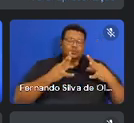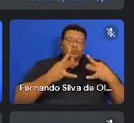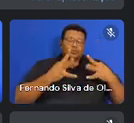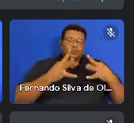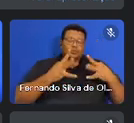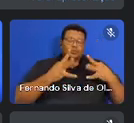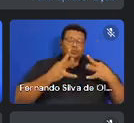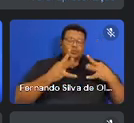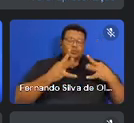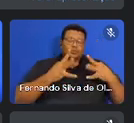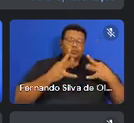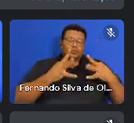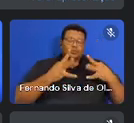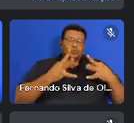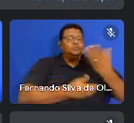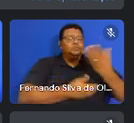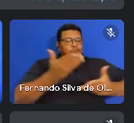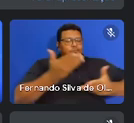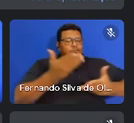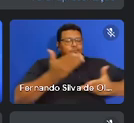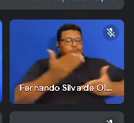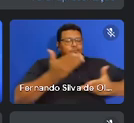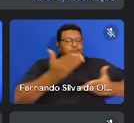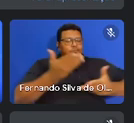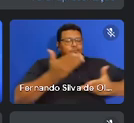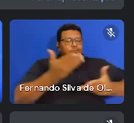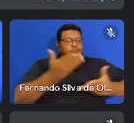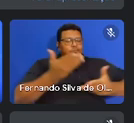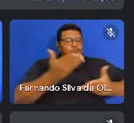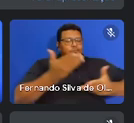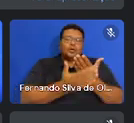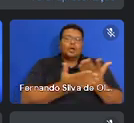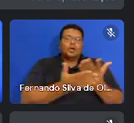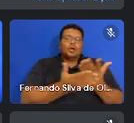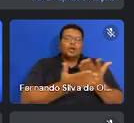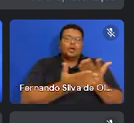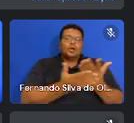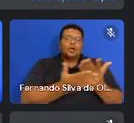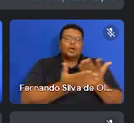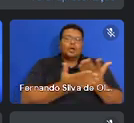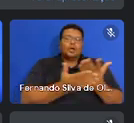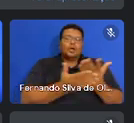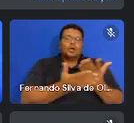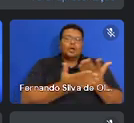participaram muito da aula. Hoje chegamos a